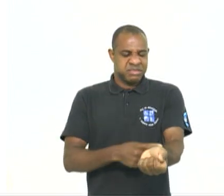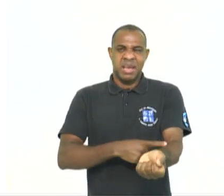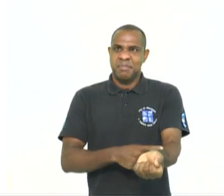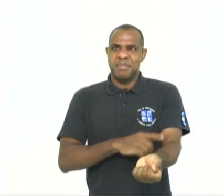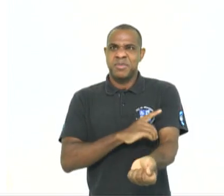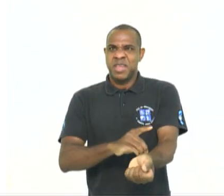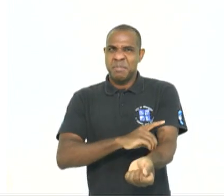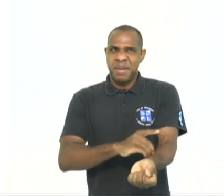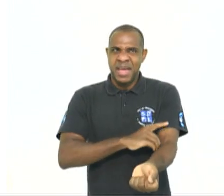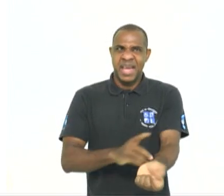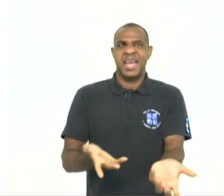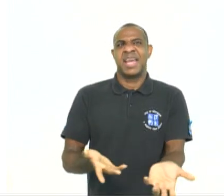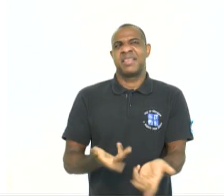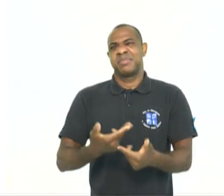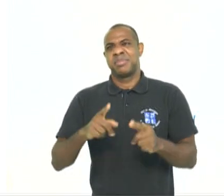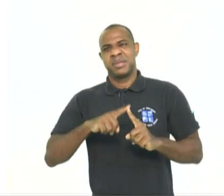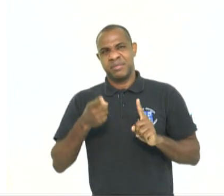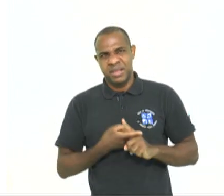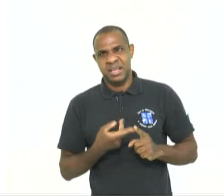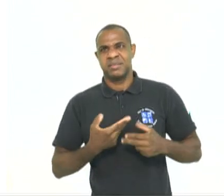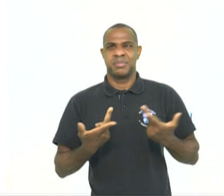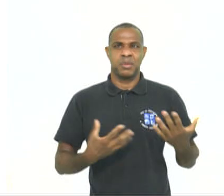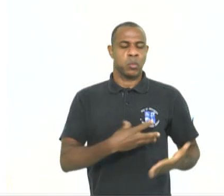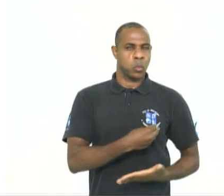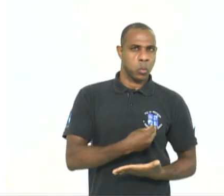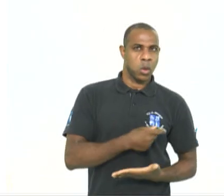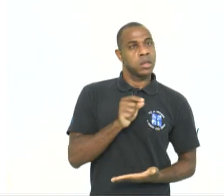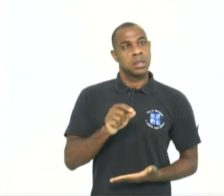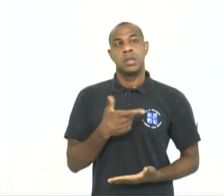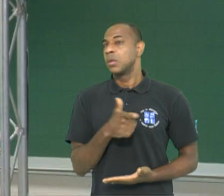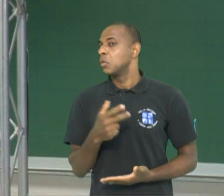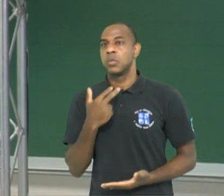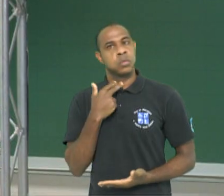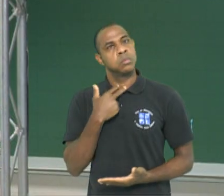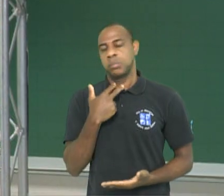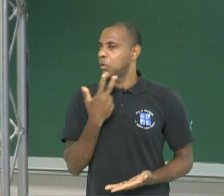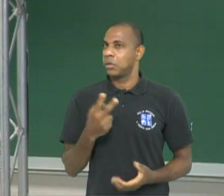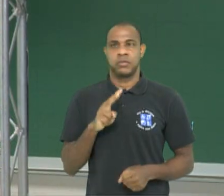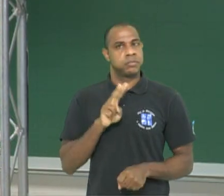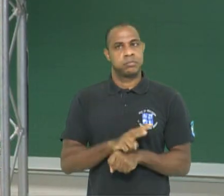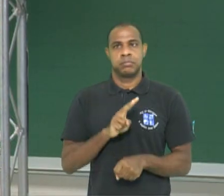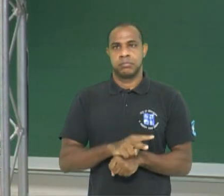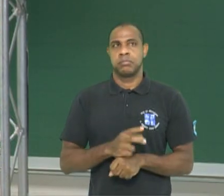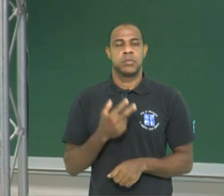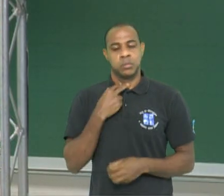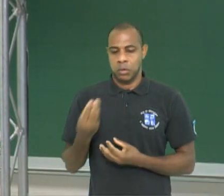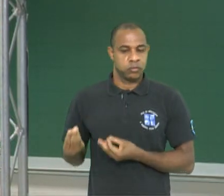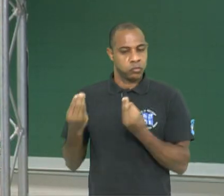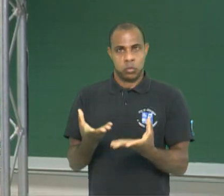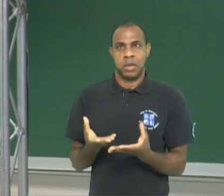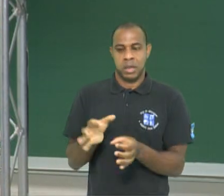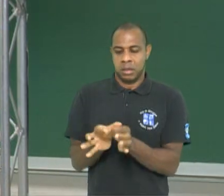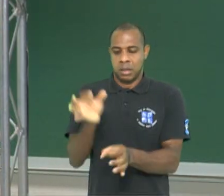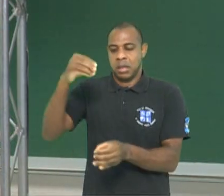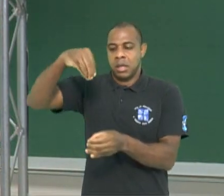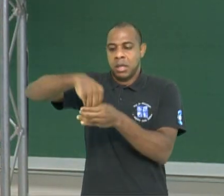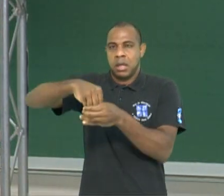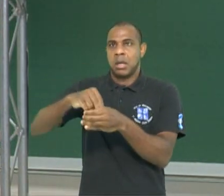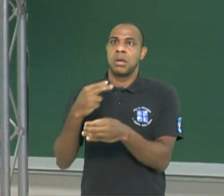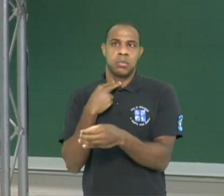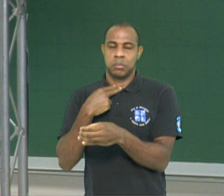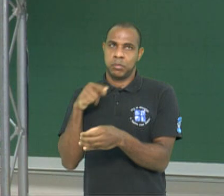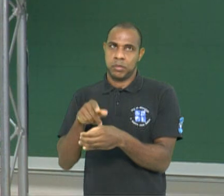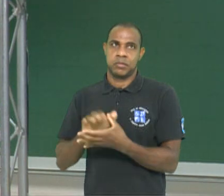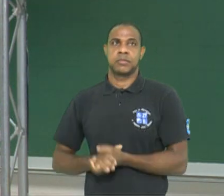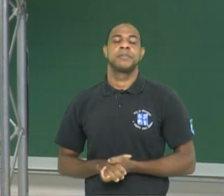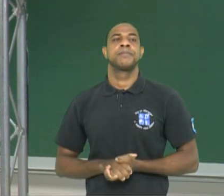meningite, hepatite, gravidez, amamentação, nada disso é contraindicativo. Então pode-se doar normalmente as pessoas